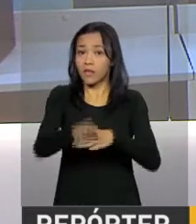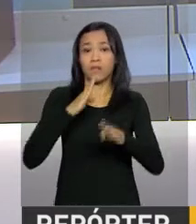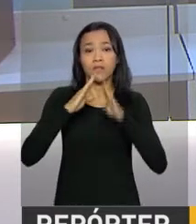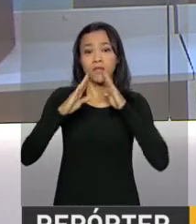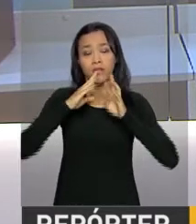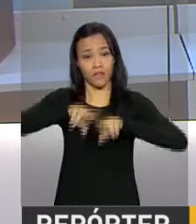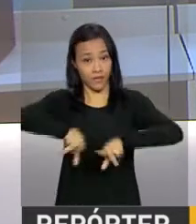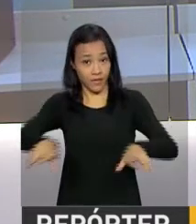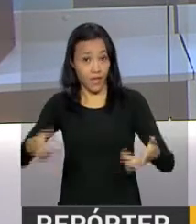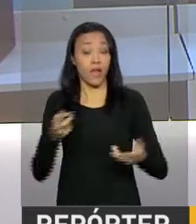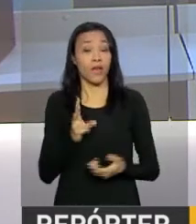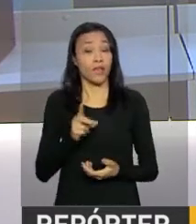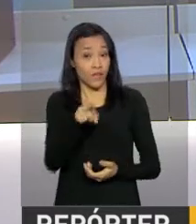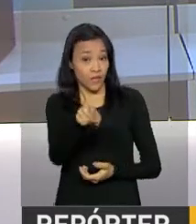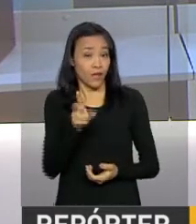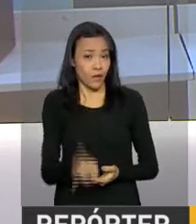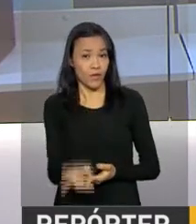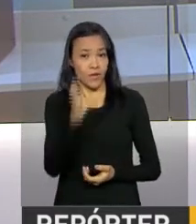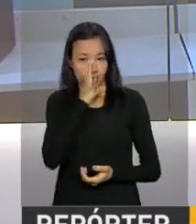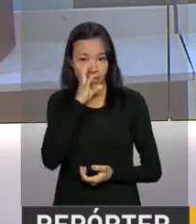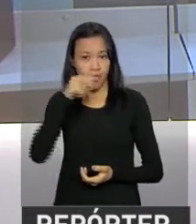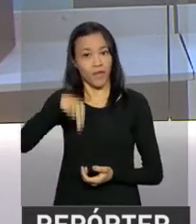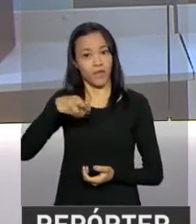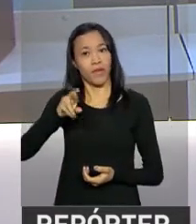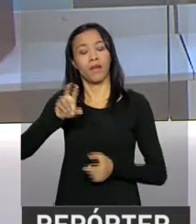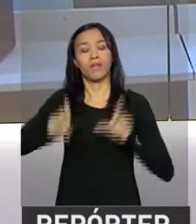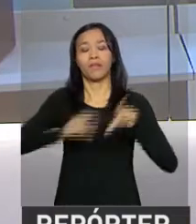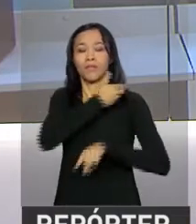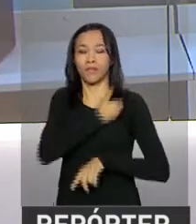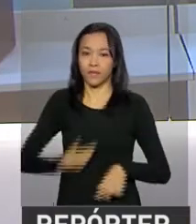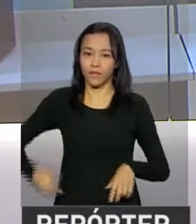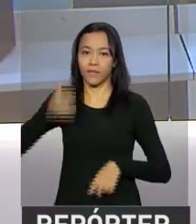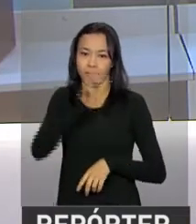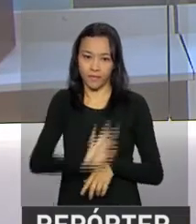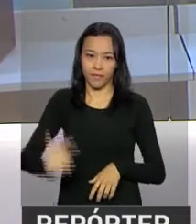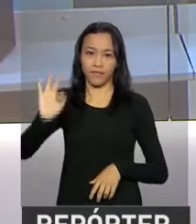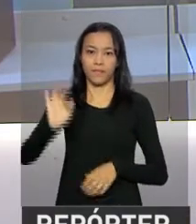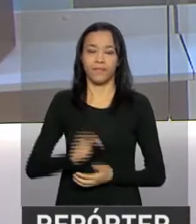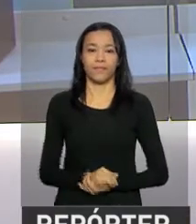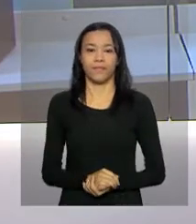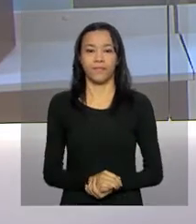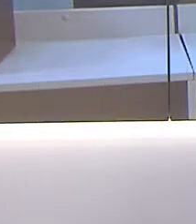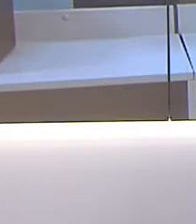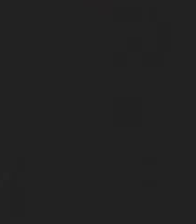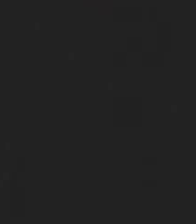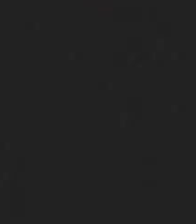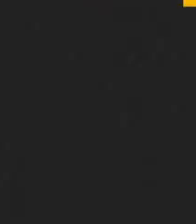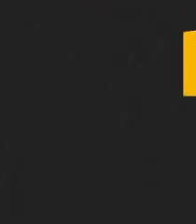redes sociais. E você continue com a gente aqui na NBR, a TV do Governo Federal.